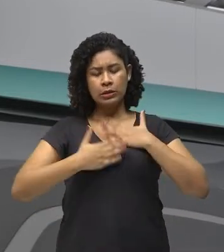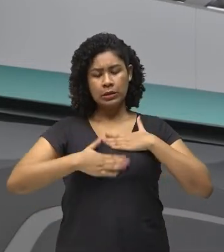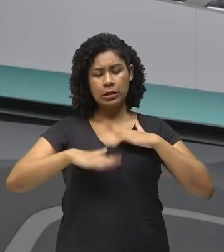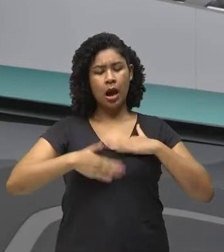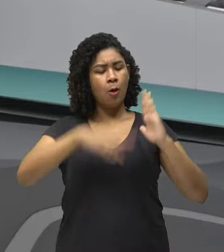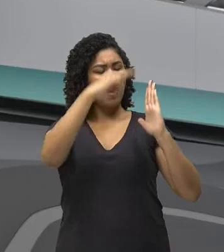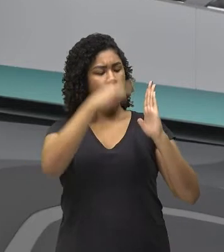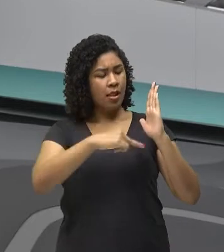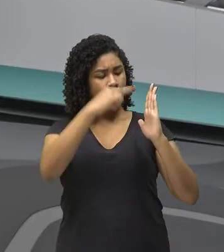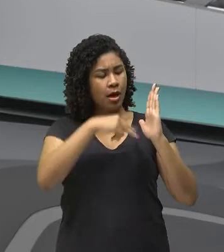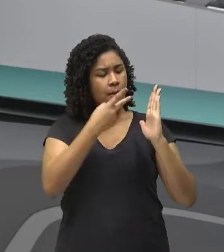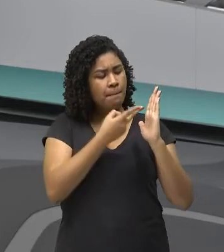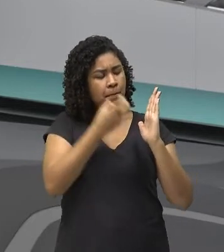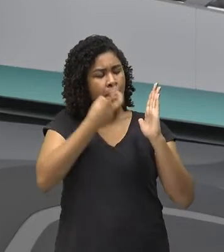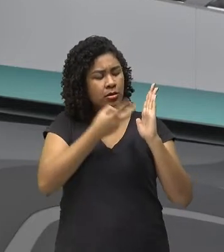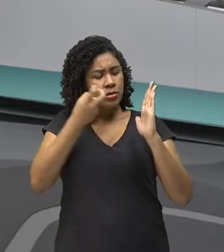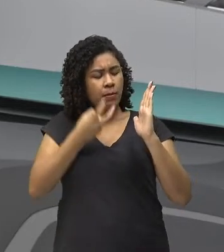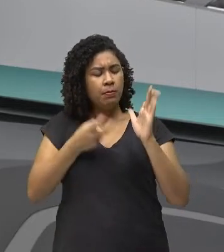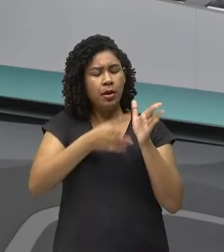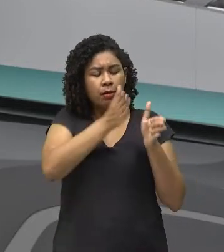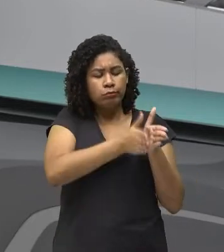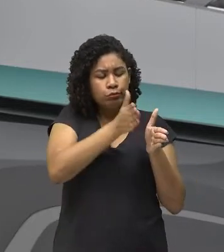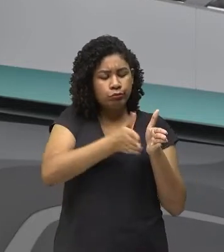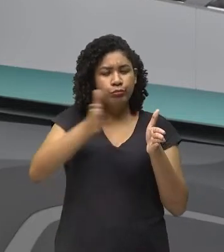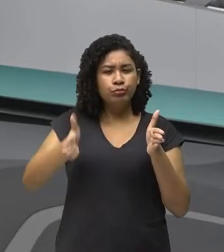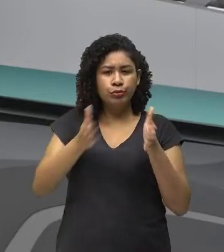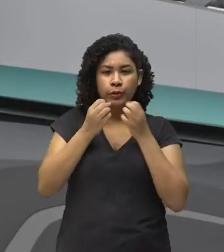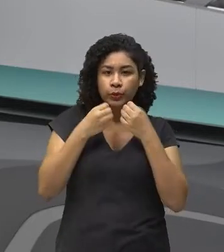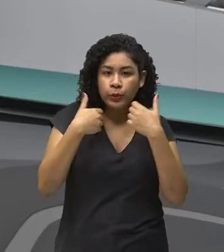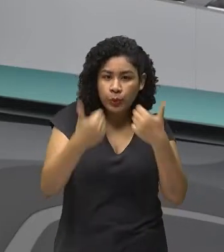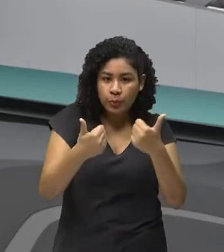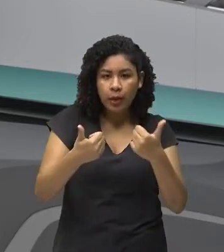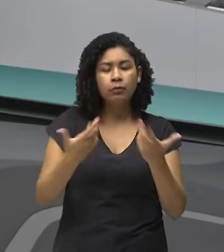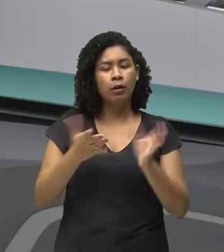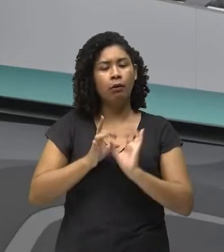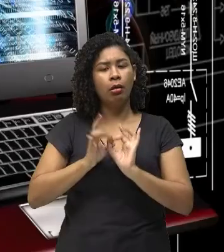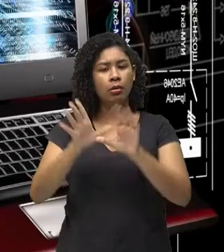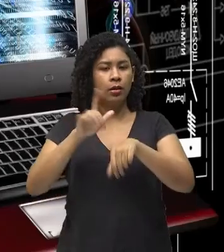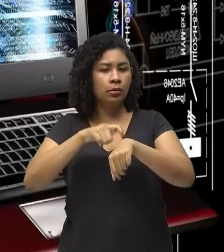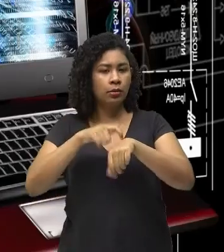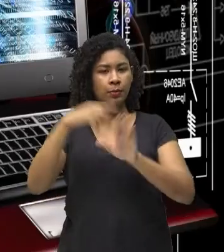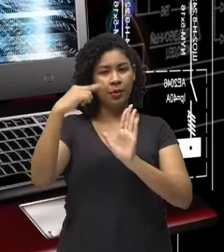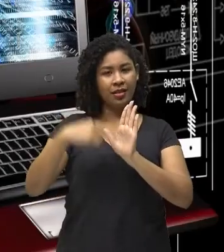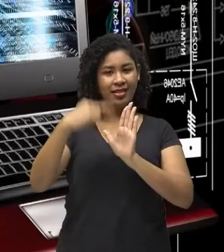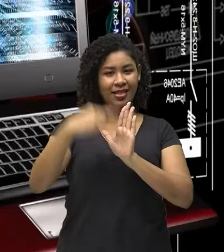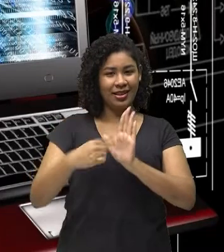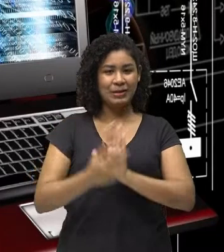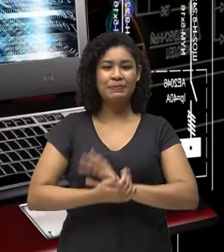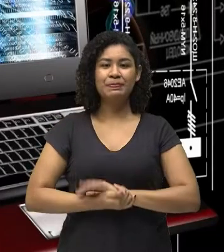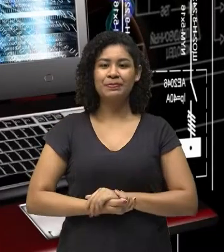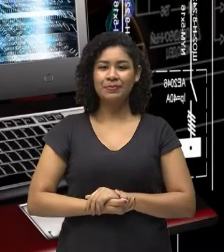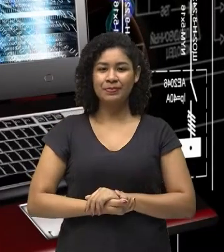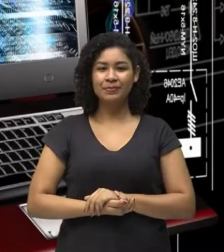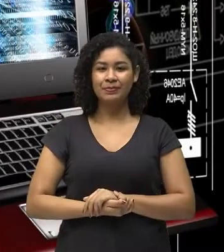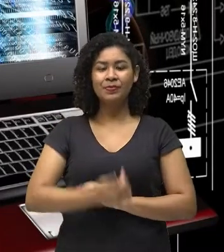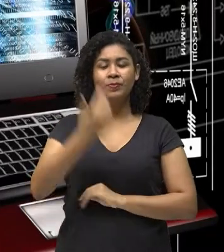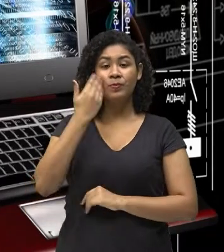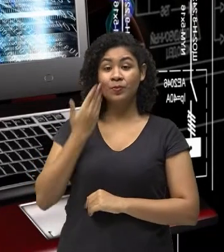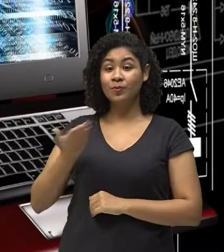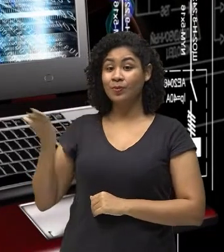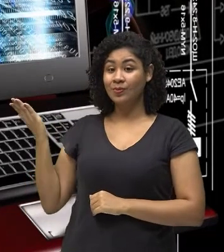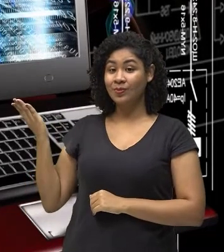passo a passo que a gente viu agora há pouco, tudo bem? Vamos dar uma olhada aqui no nosso texto. Então, olha só,